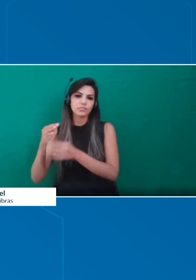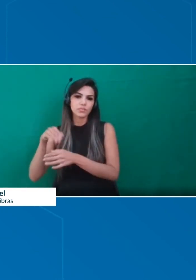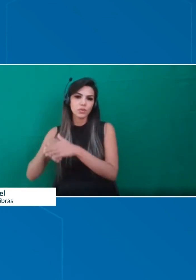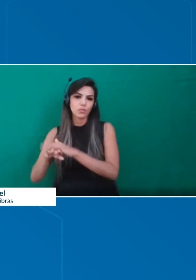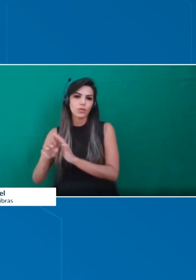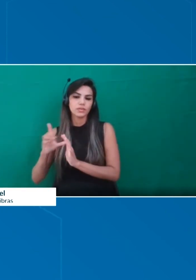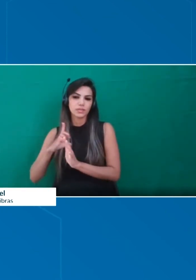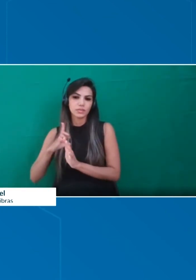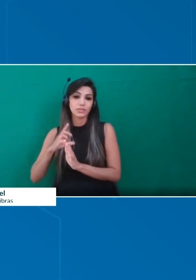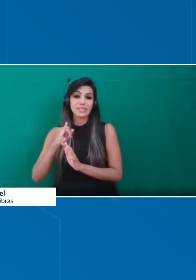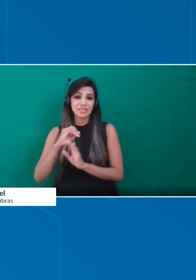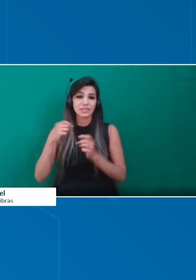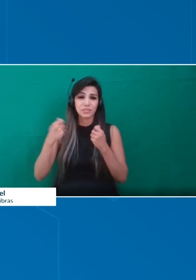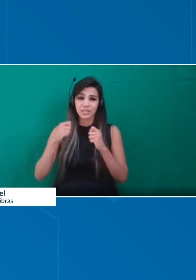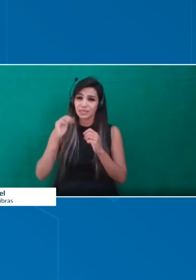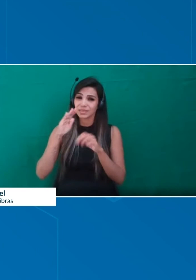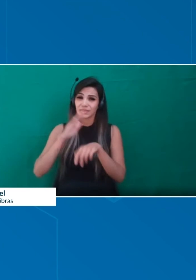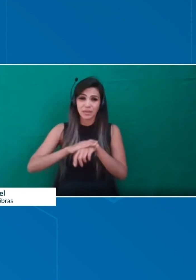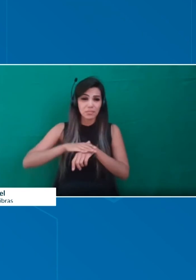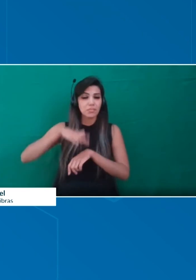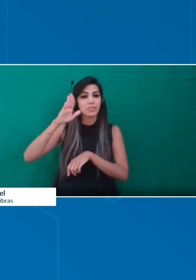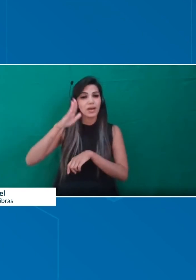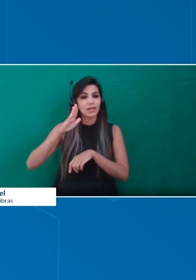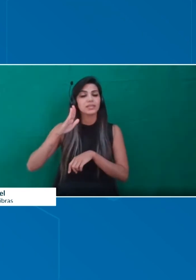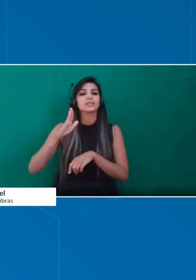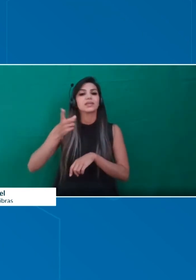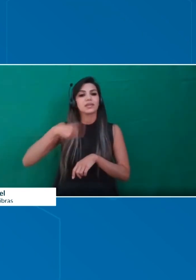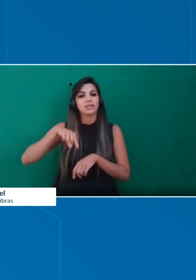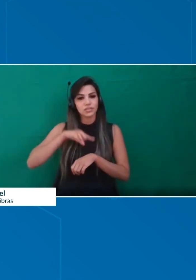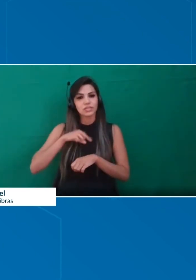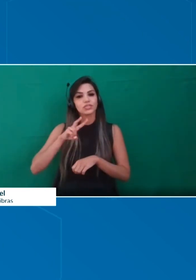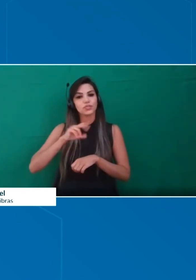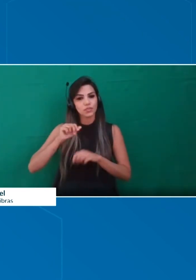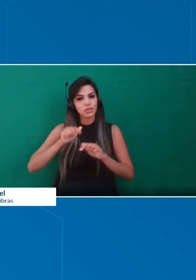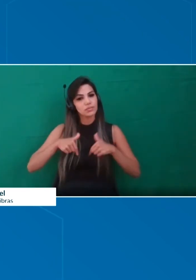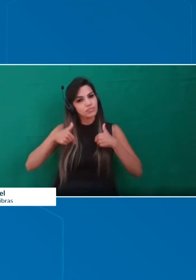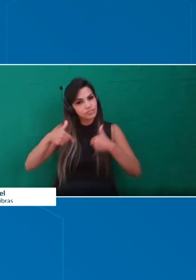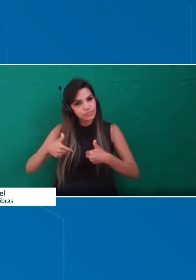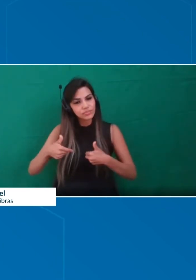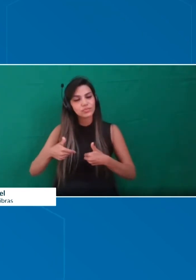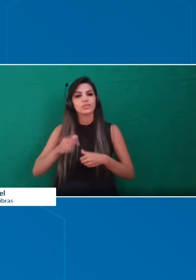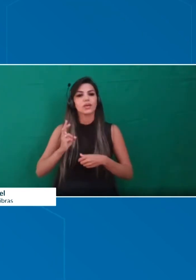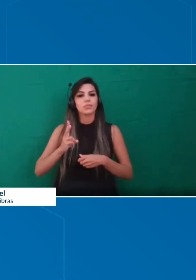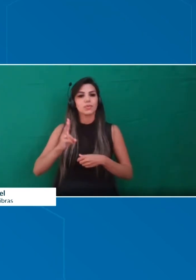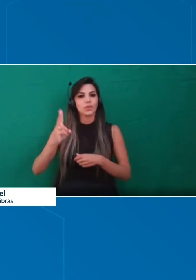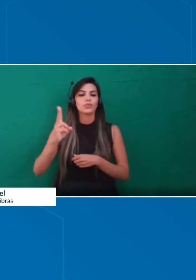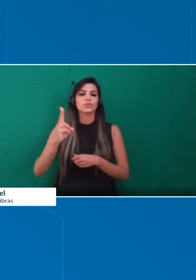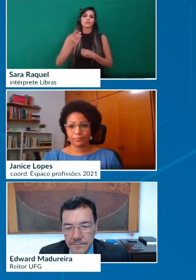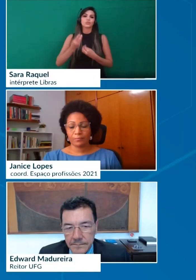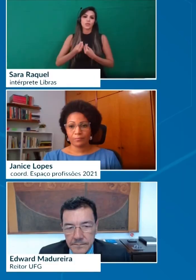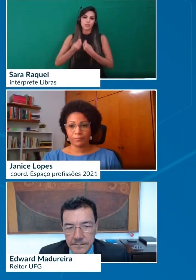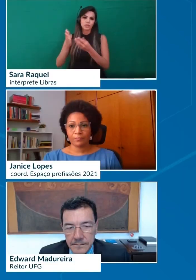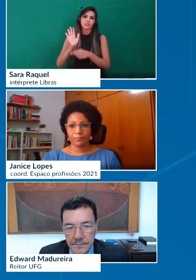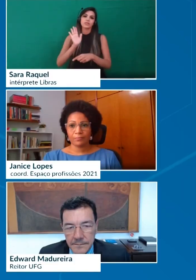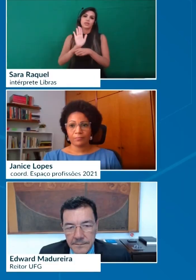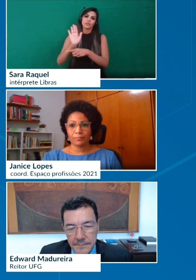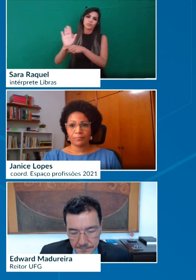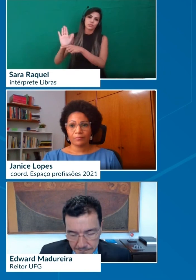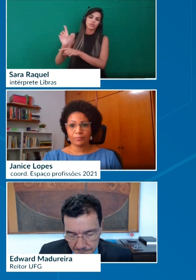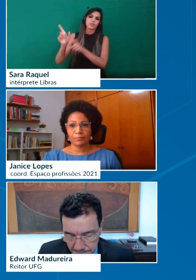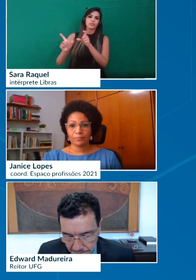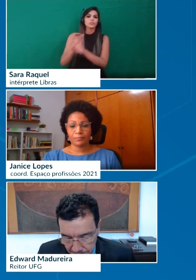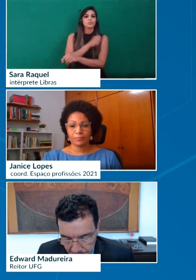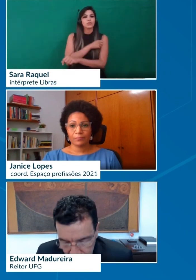para conseguir mais equipamentos, para que ninguém fique sem estudar por falta de equipamento. Bacana. A gente está falando aqui, convidando as pessoas